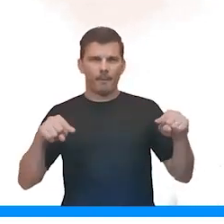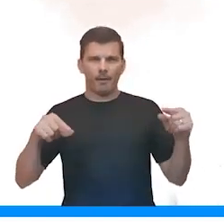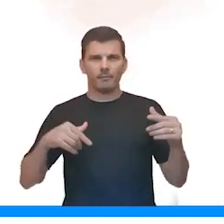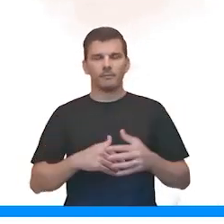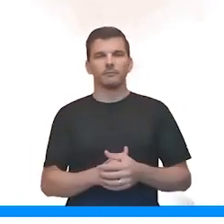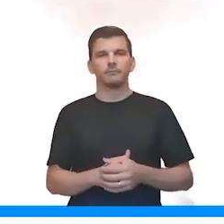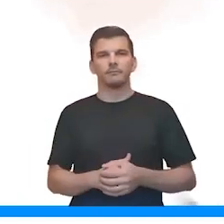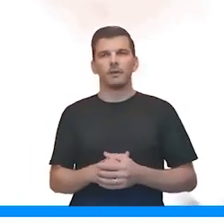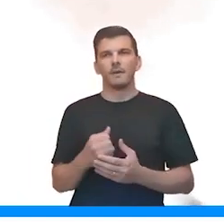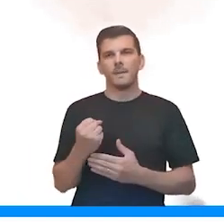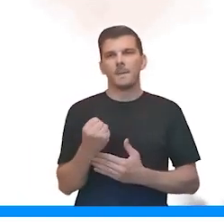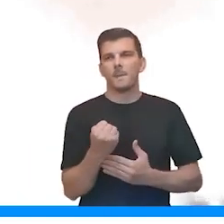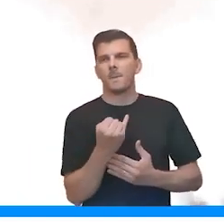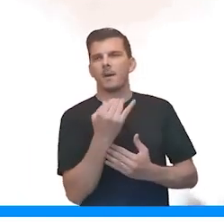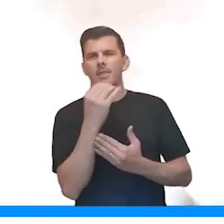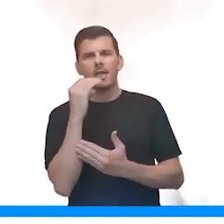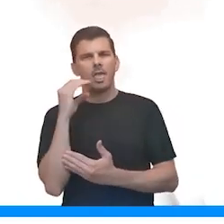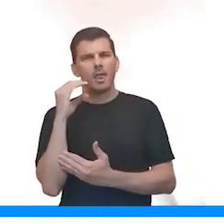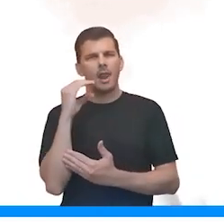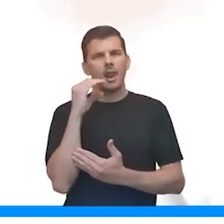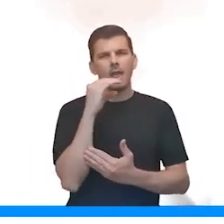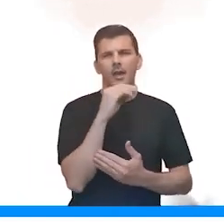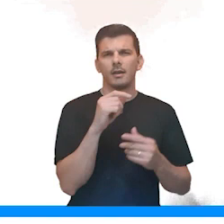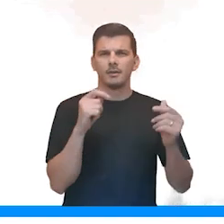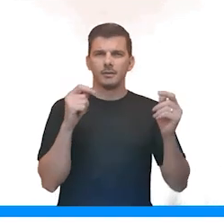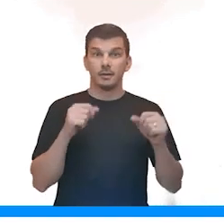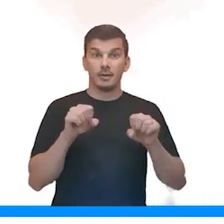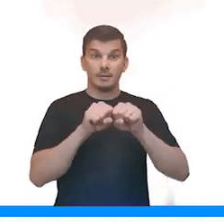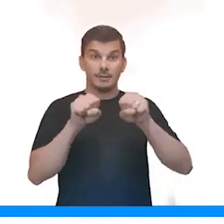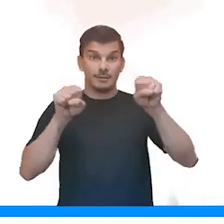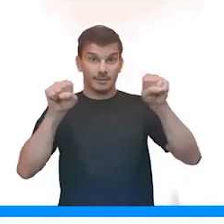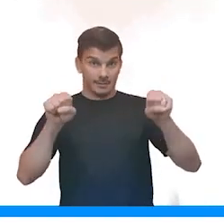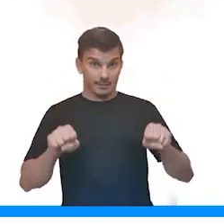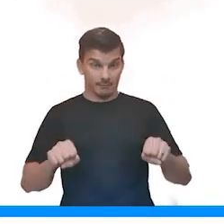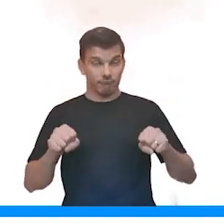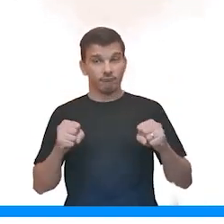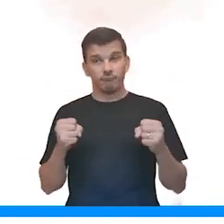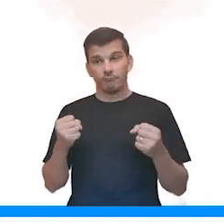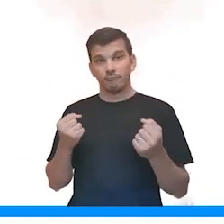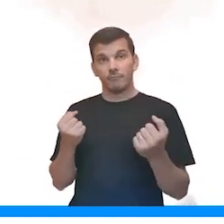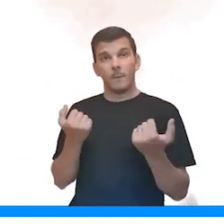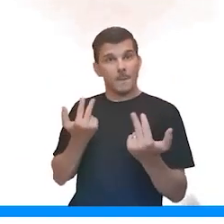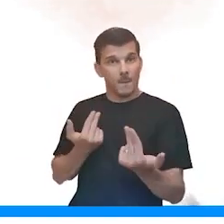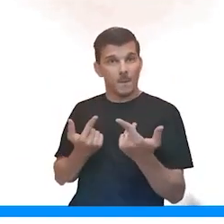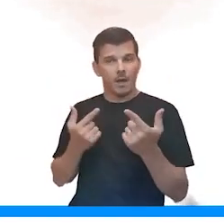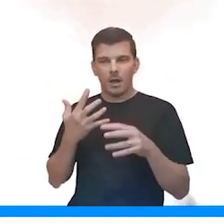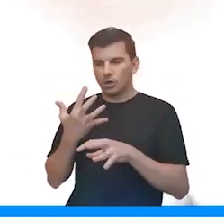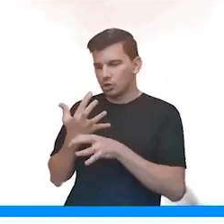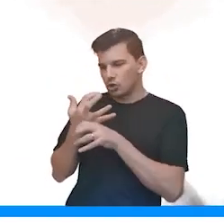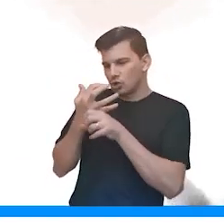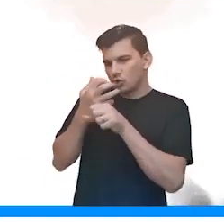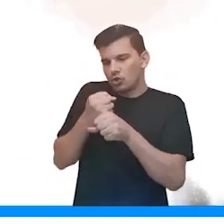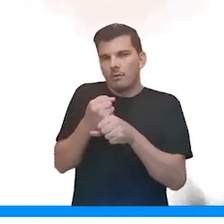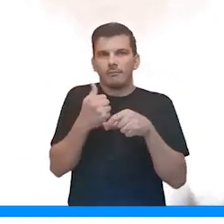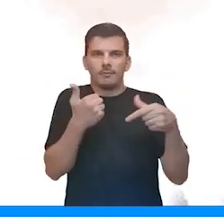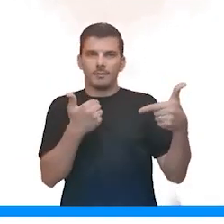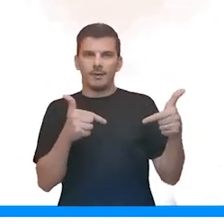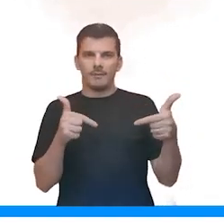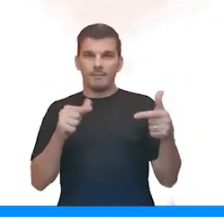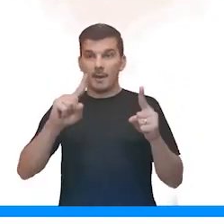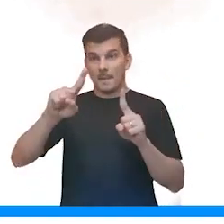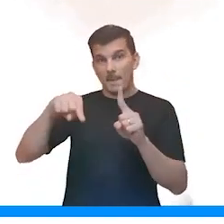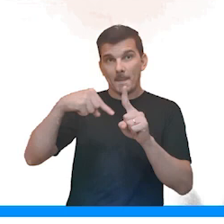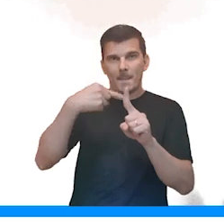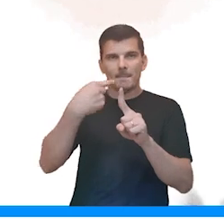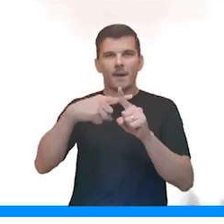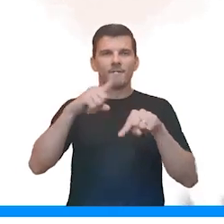da primeira lei da termodinâmica. A quantidade de calor fornecida para o sistema equivale à soma